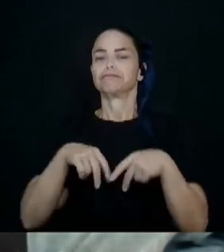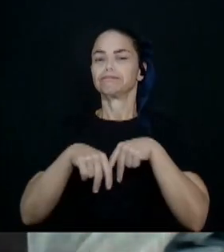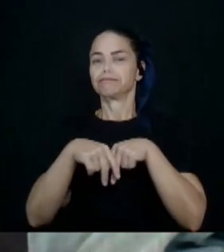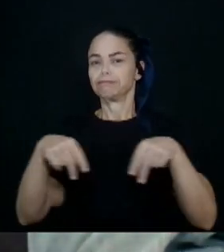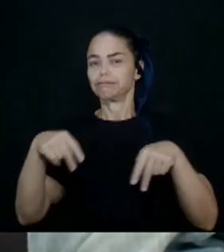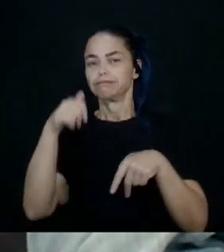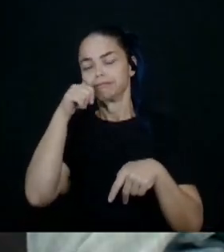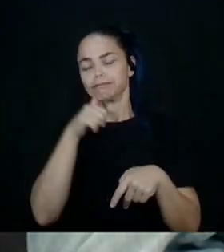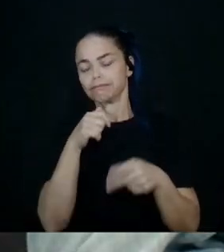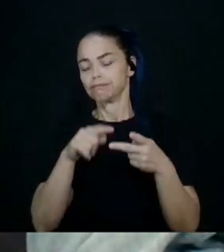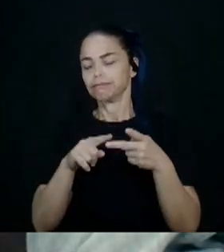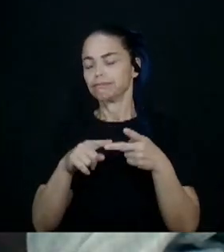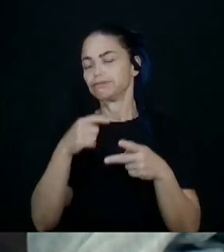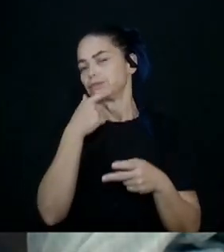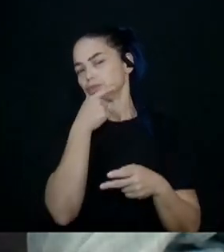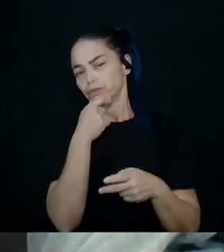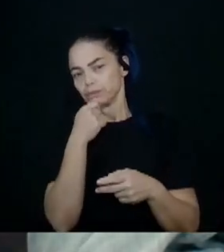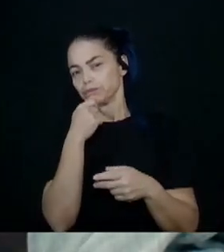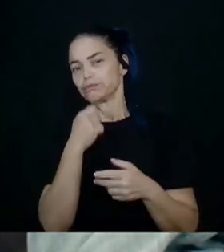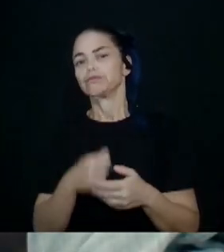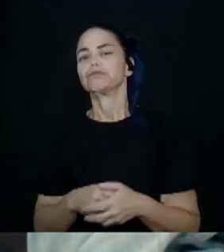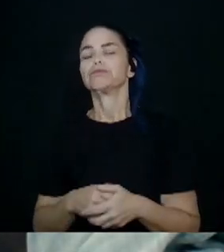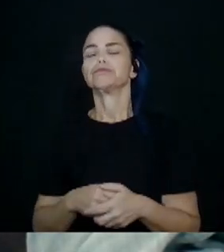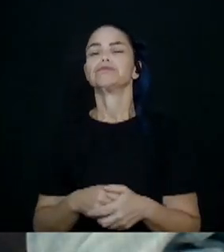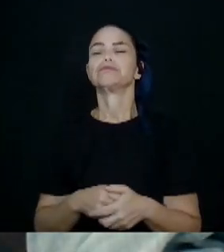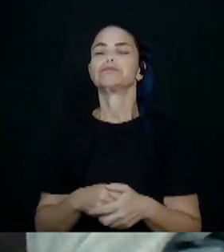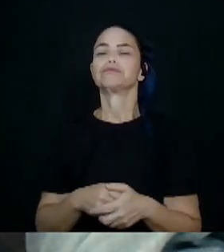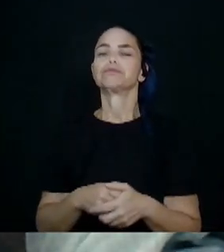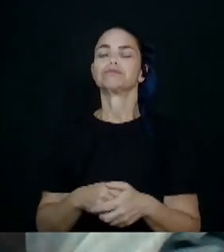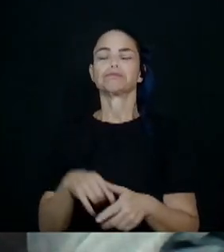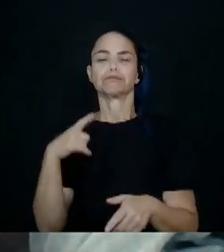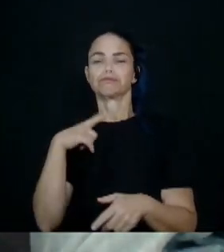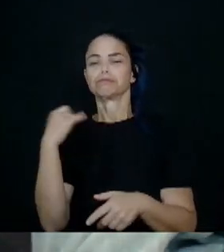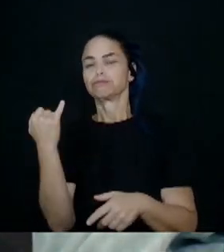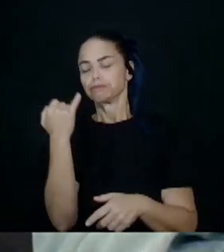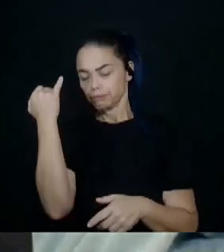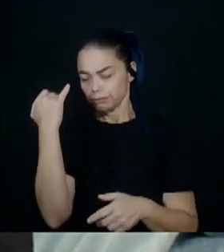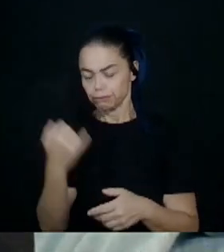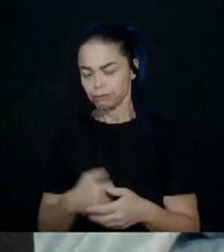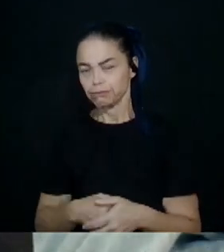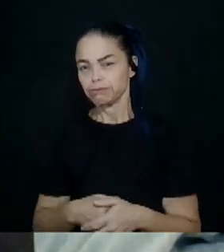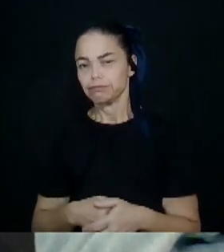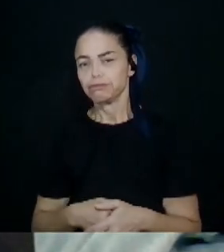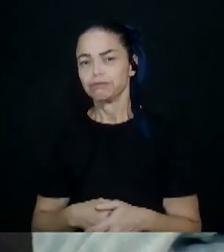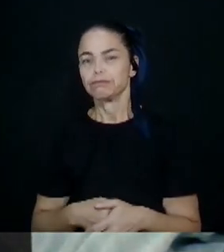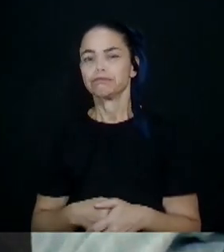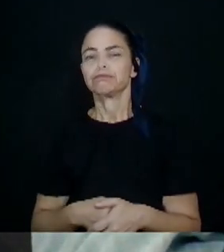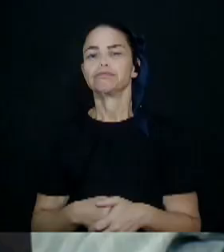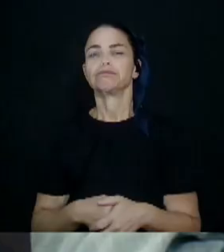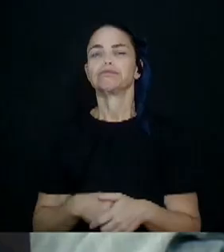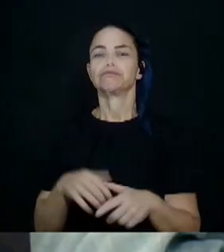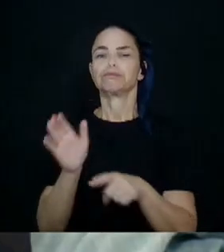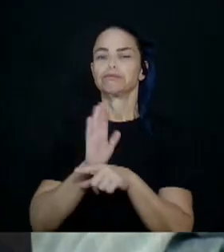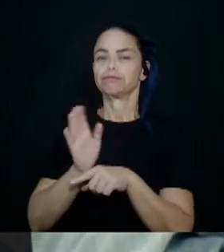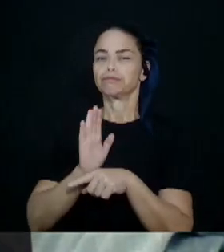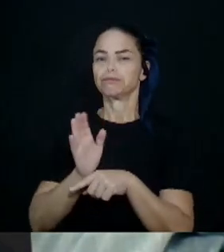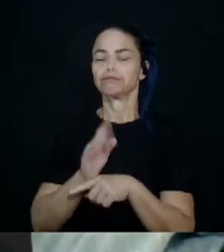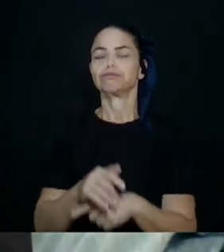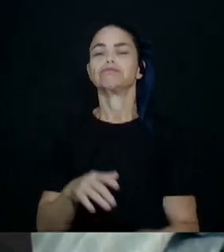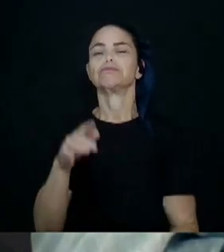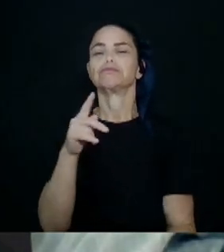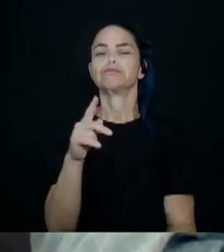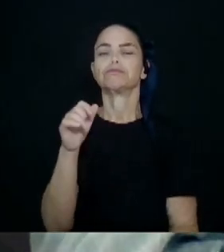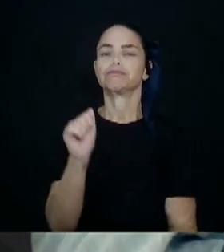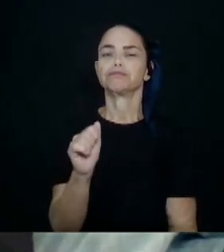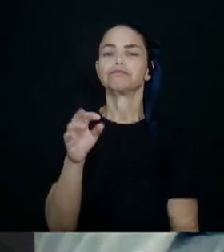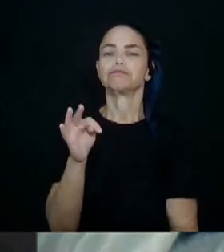mulher ou se é homem. Sim. Tem um ponto importante no filme do Pateta, né, que eles trazem exatamente isso.